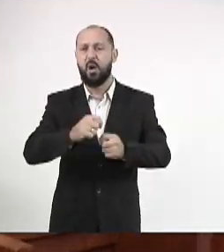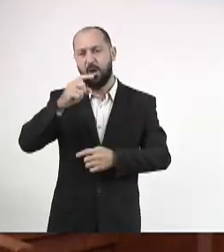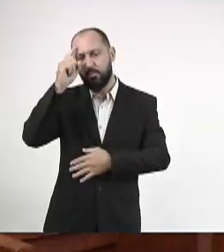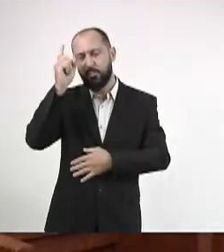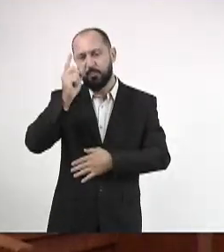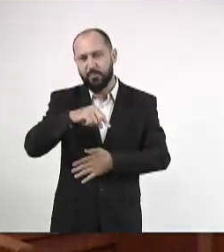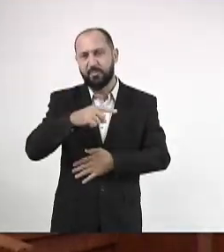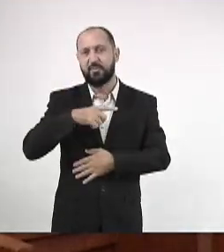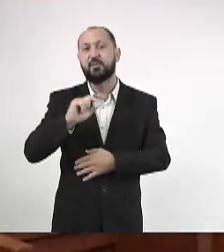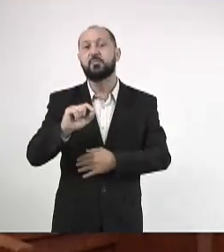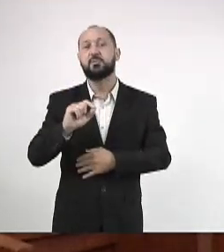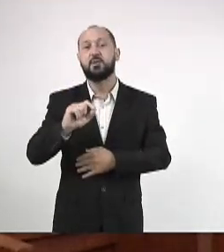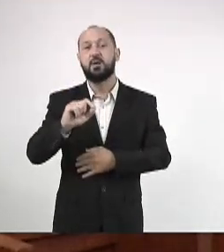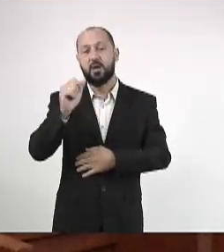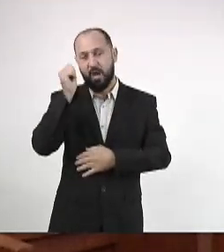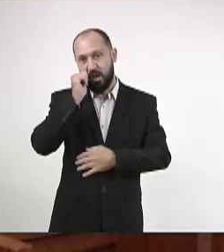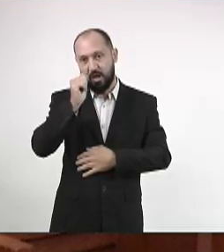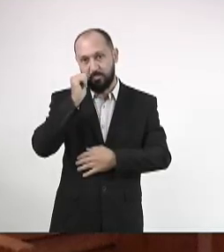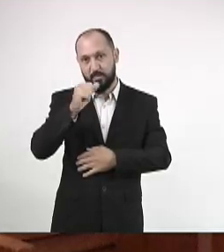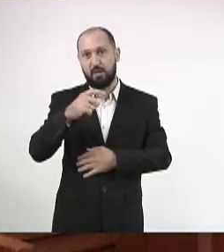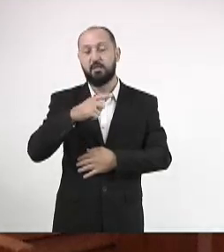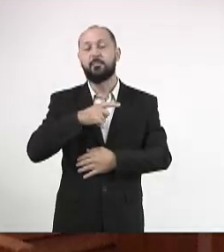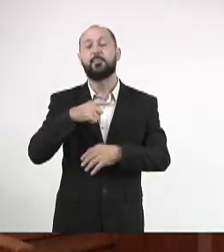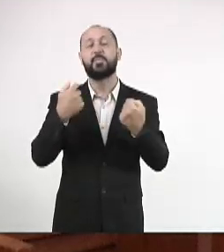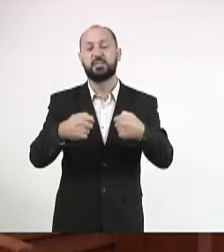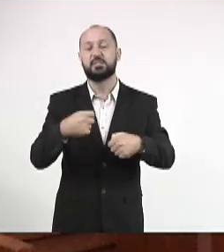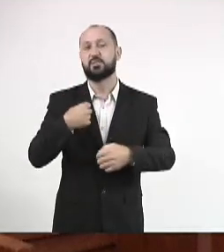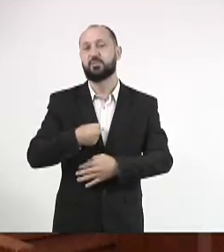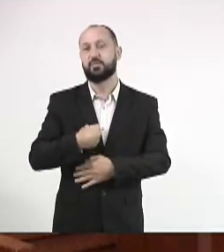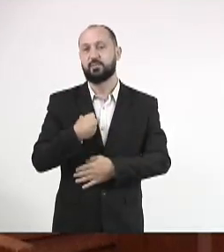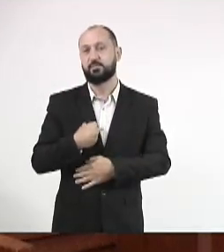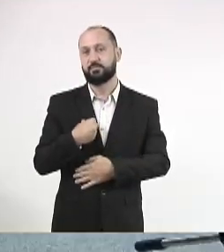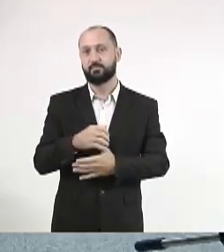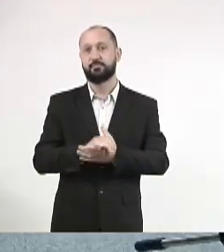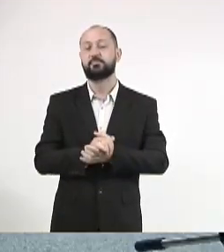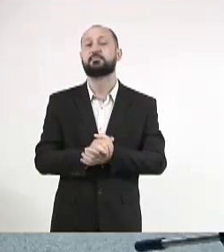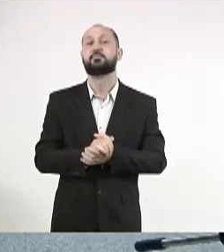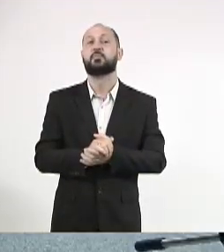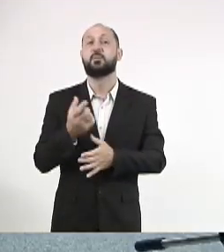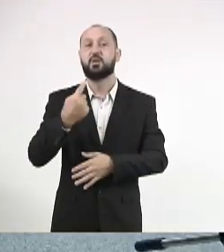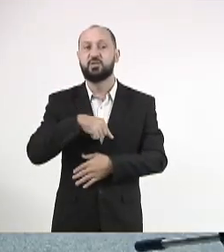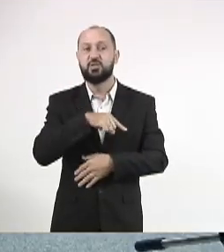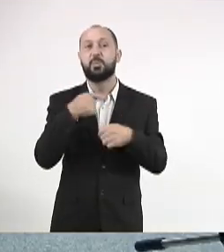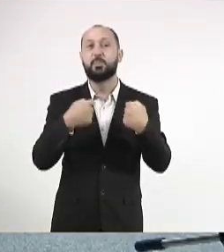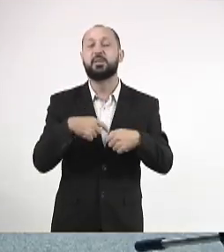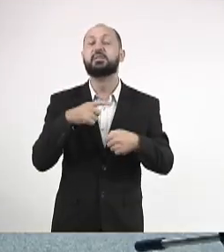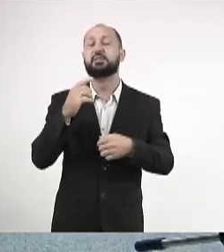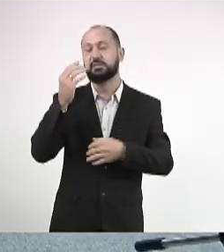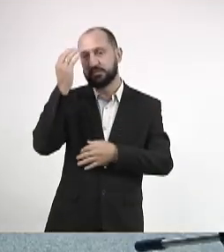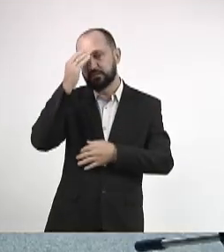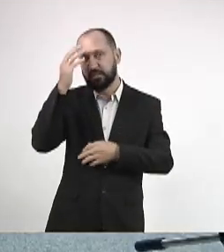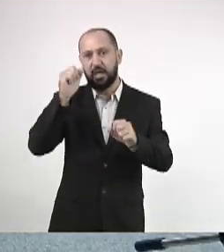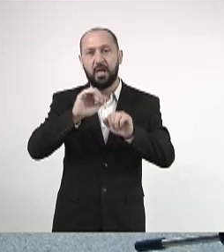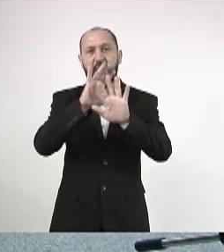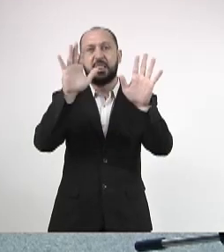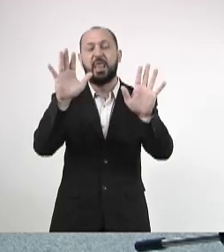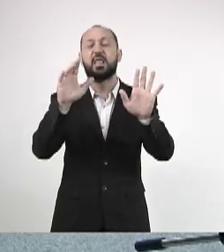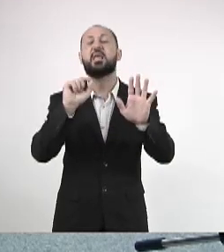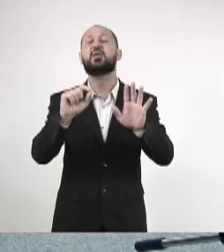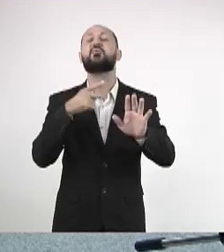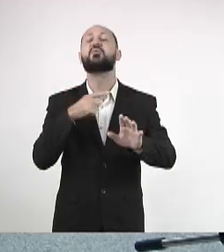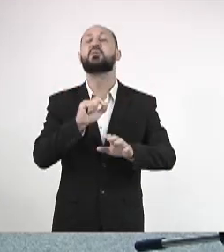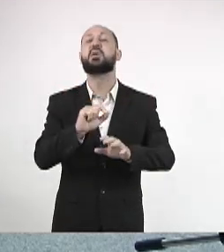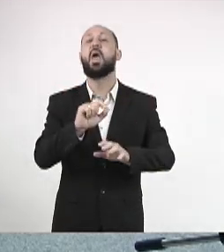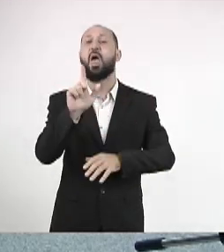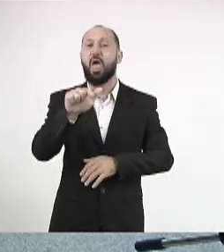imposição sobre o que as mulheres têm que vivenciar. Nós precisamos compreender e dizer claramente que